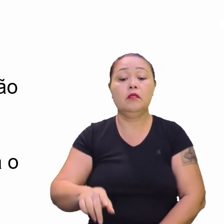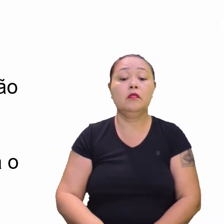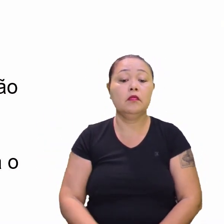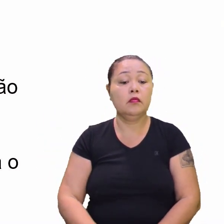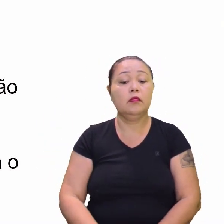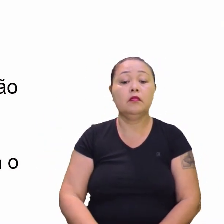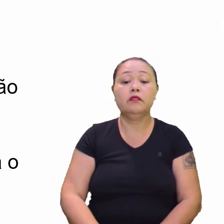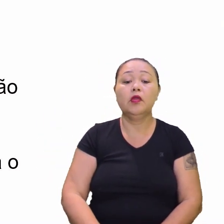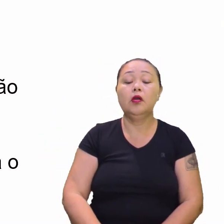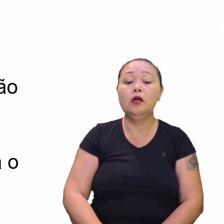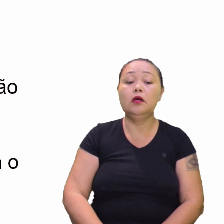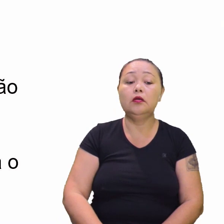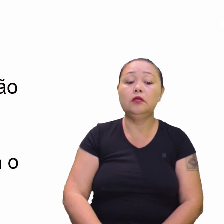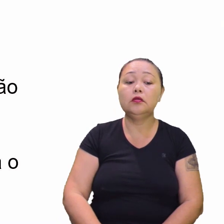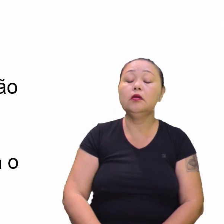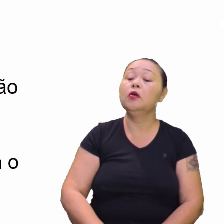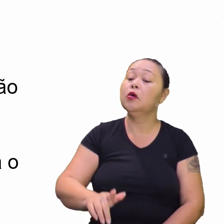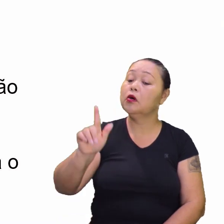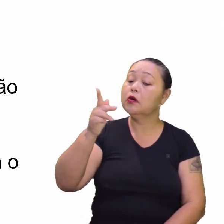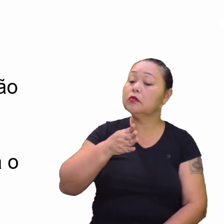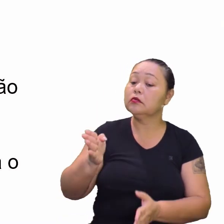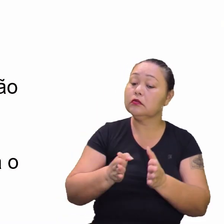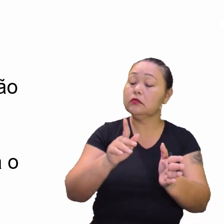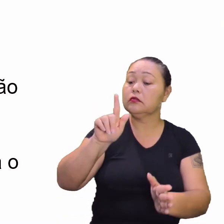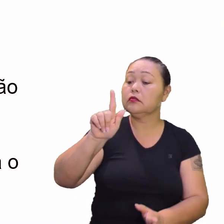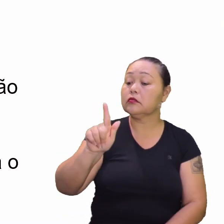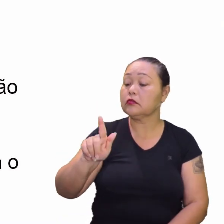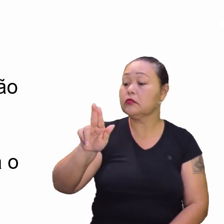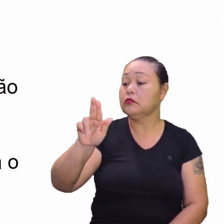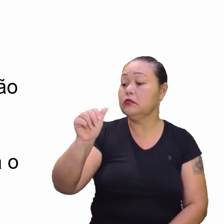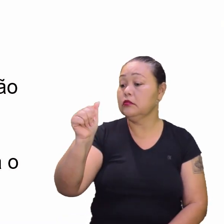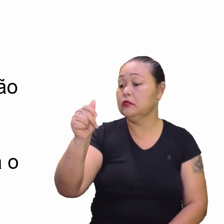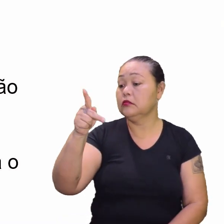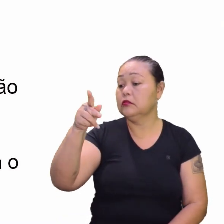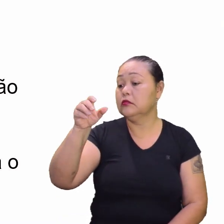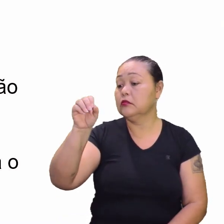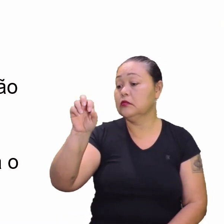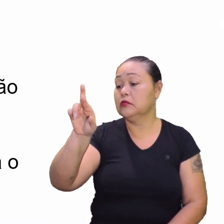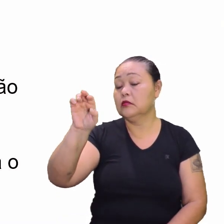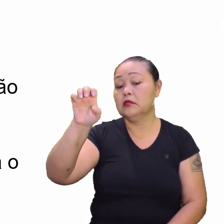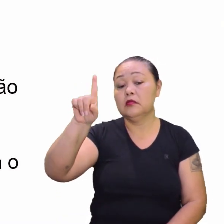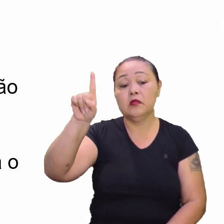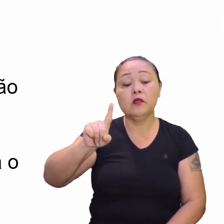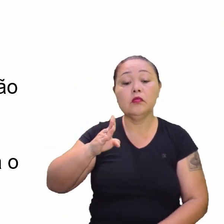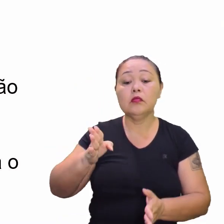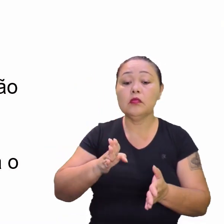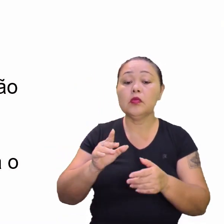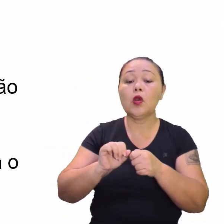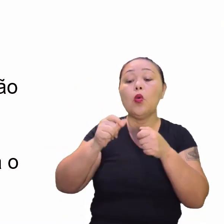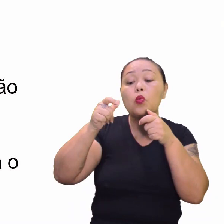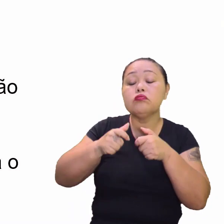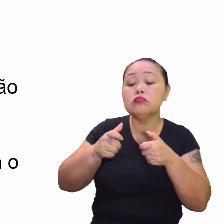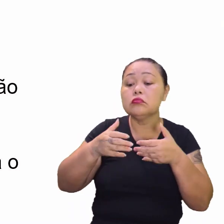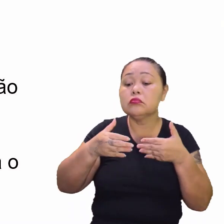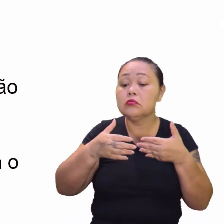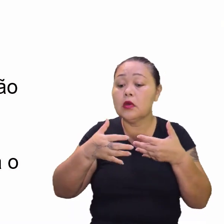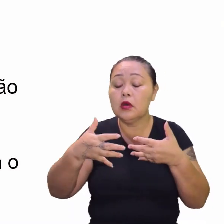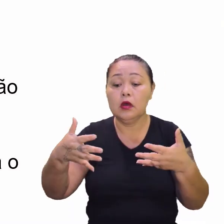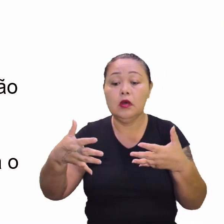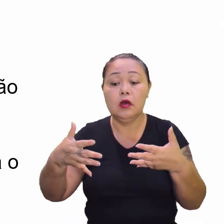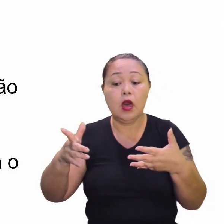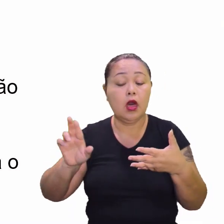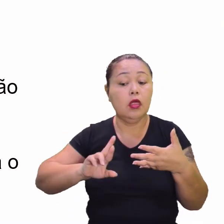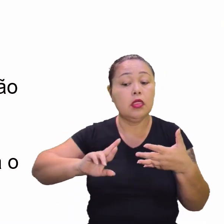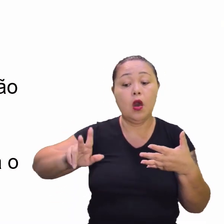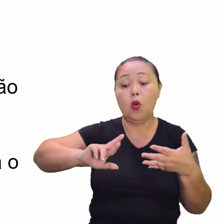Rogério? Está falando do rio? Guaporé. Nós falamos durante a aula onde que nasce o rio Guaporé. Exatamente. Então